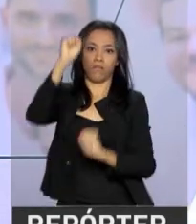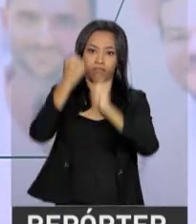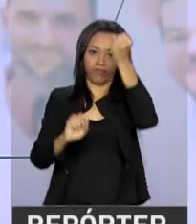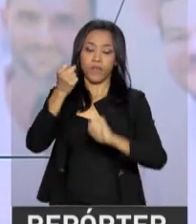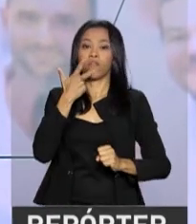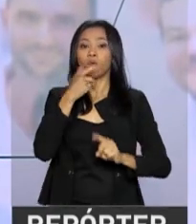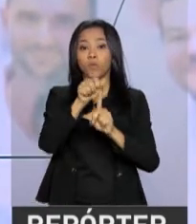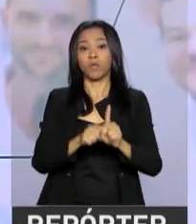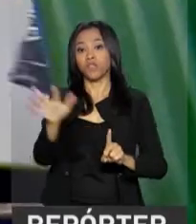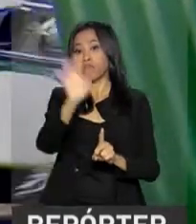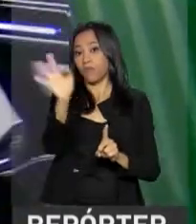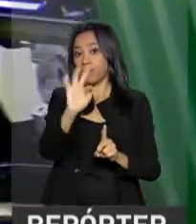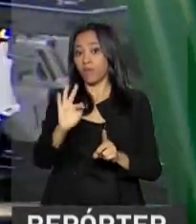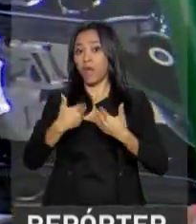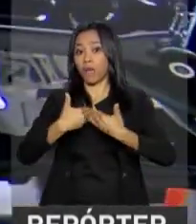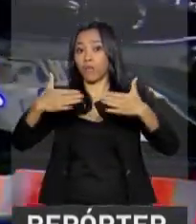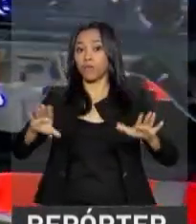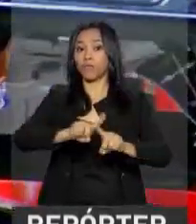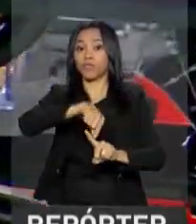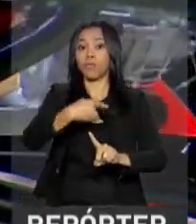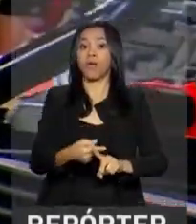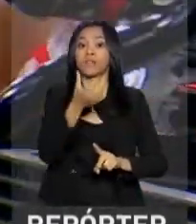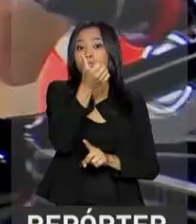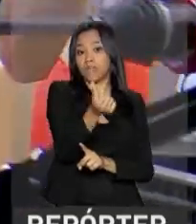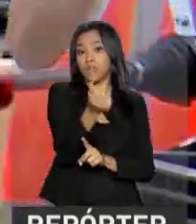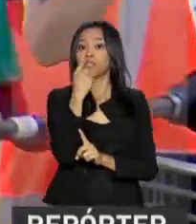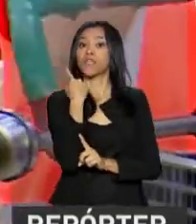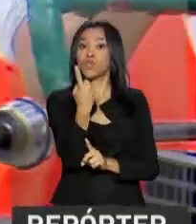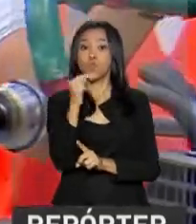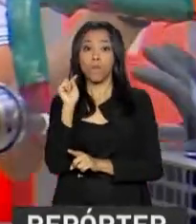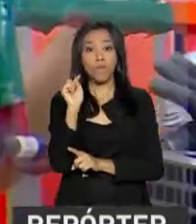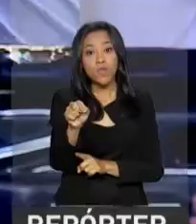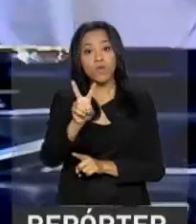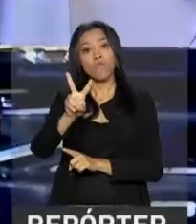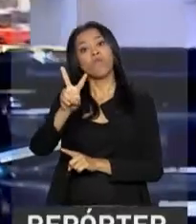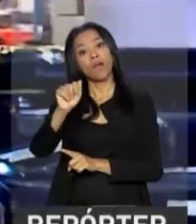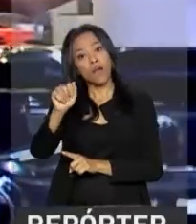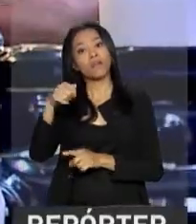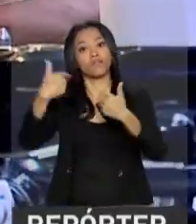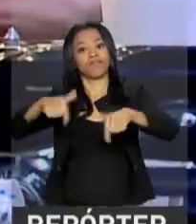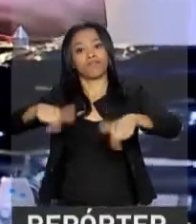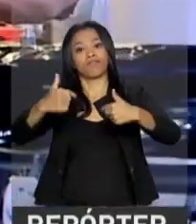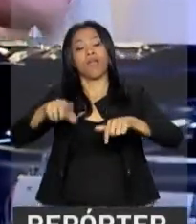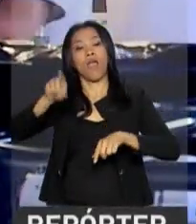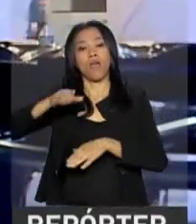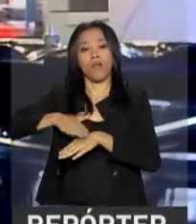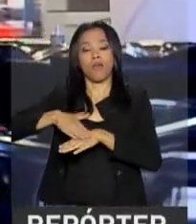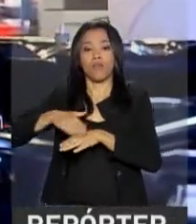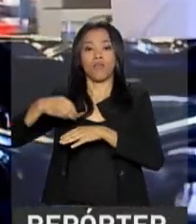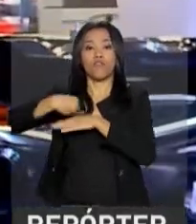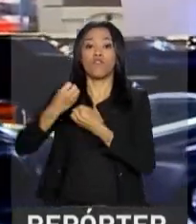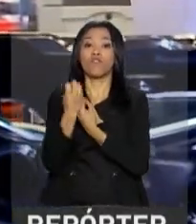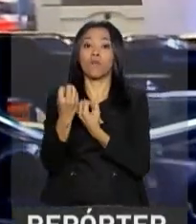fevereiro registrou a abertura de mais de 61 mil novos postos de trabalho no país, segundo os dados do Cadastro Geral